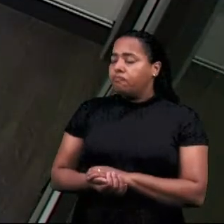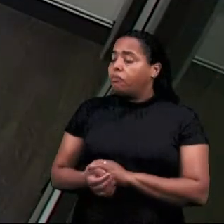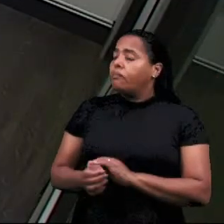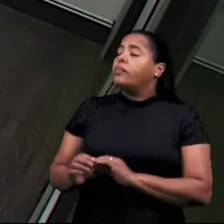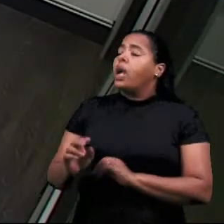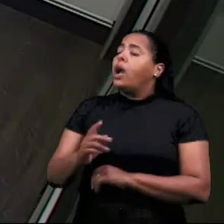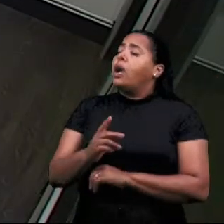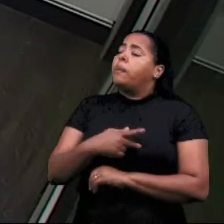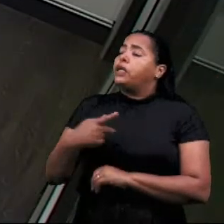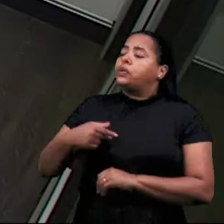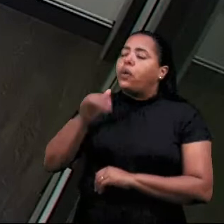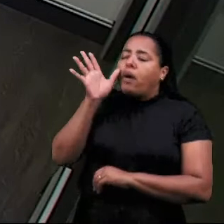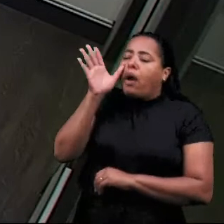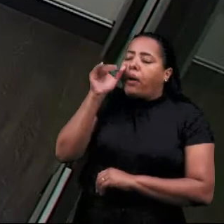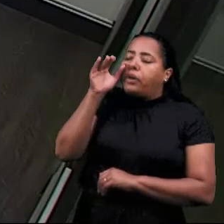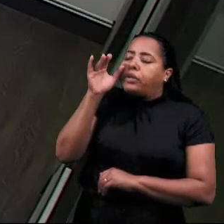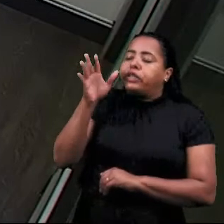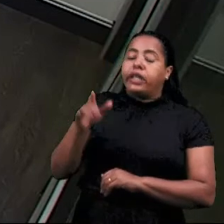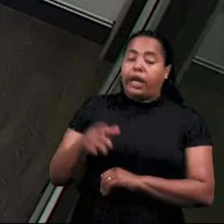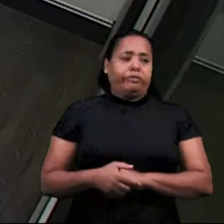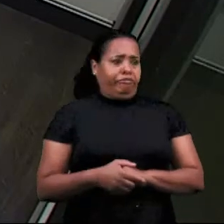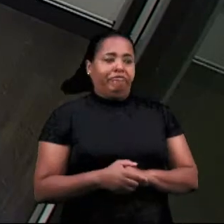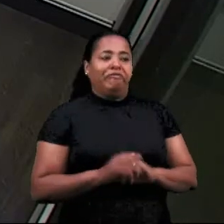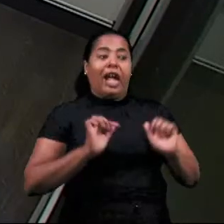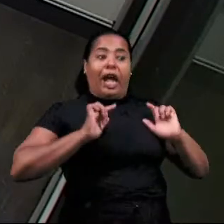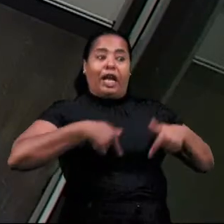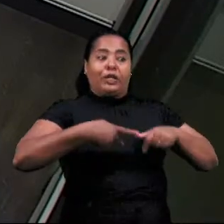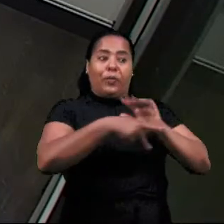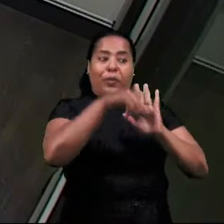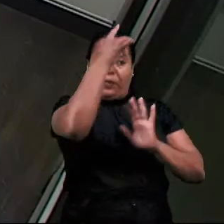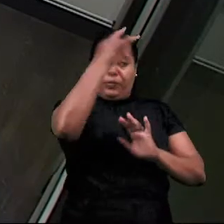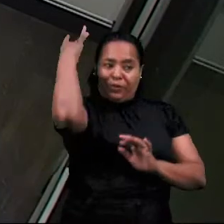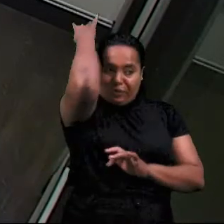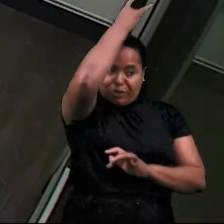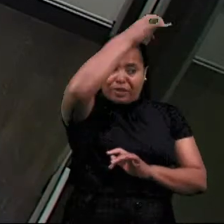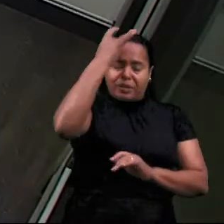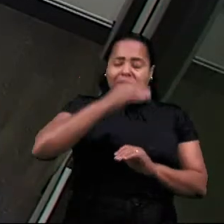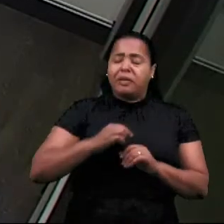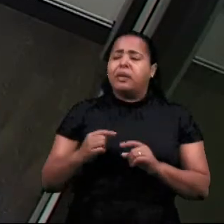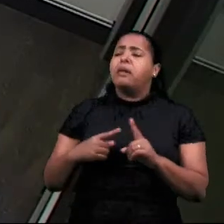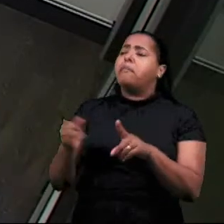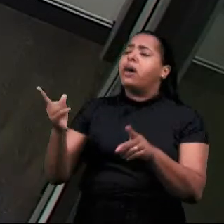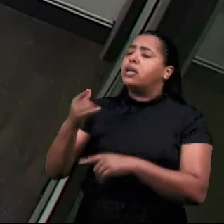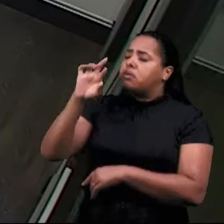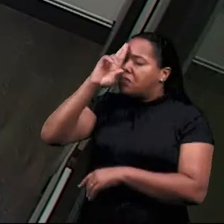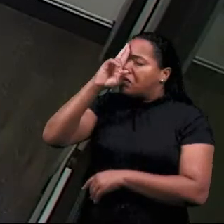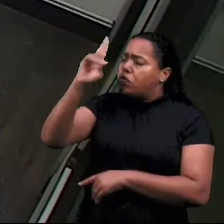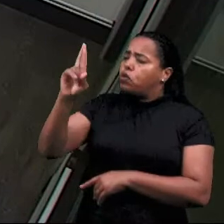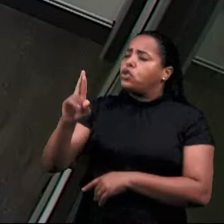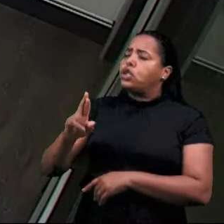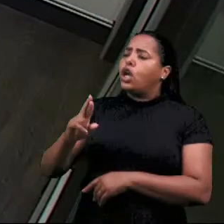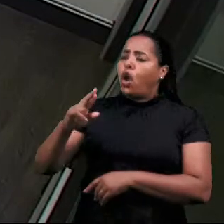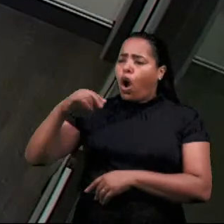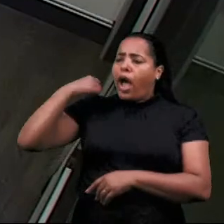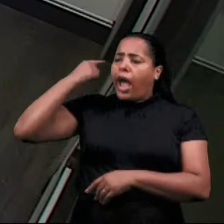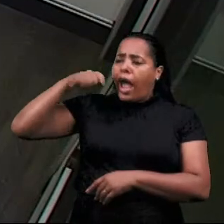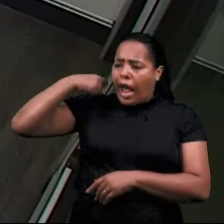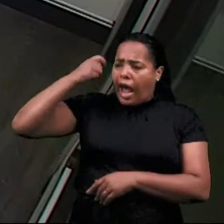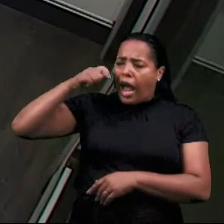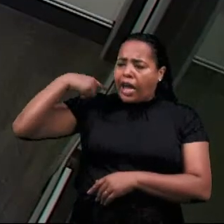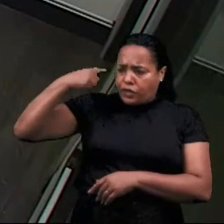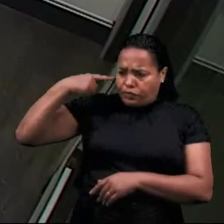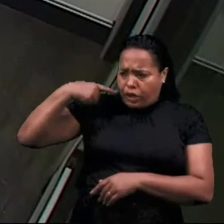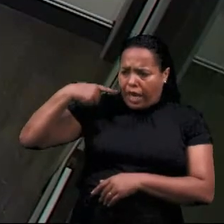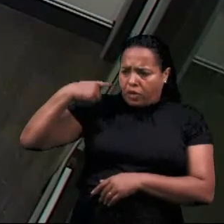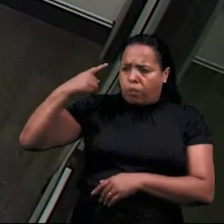coisa do Senhor. Ação do Espírito Santo. Ação do Espírito Santo do Senhor. Mas o senhor se formou advogado. E o advogado, ele é